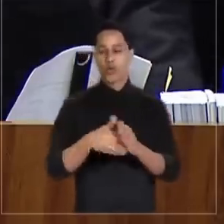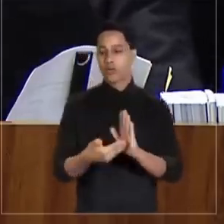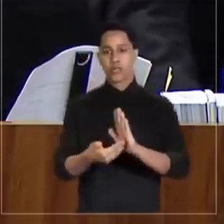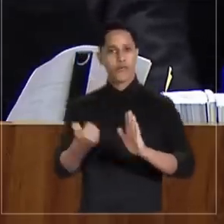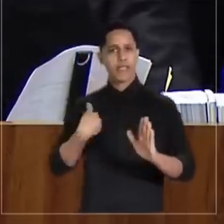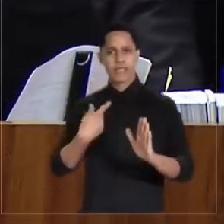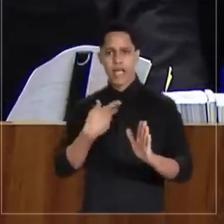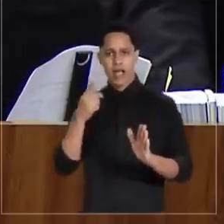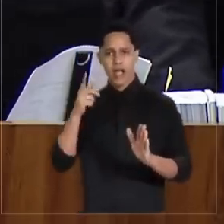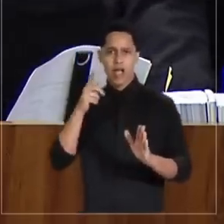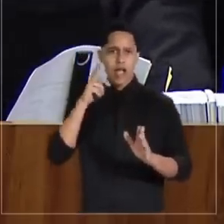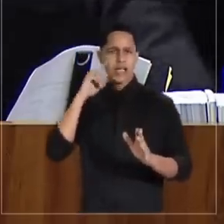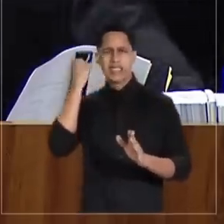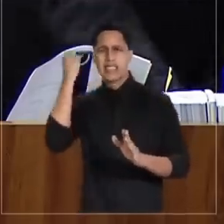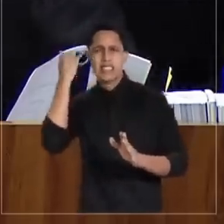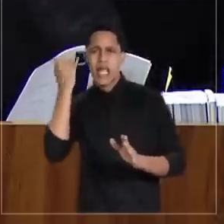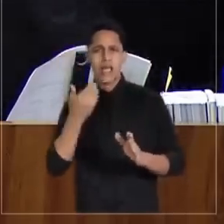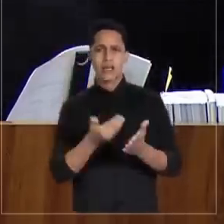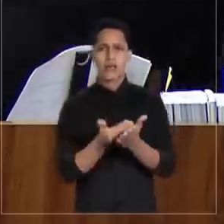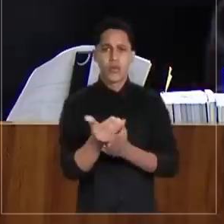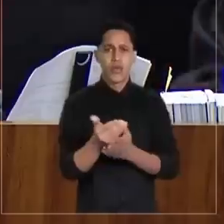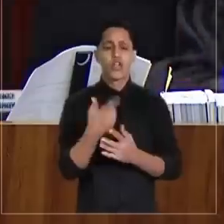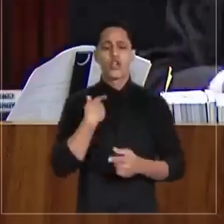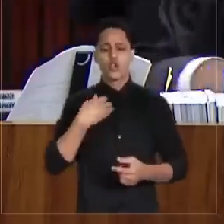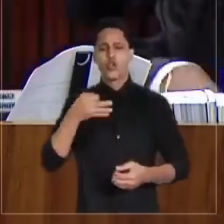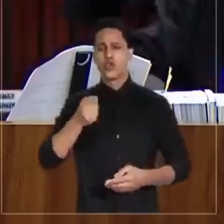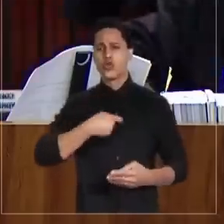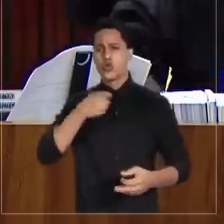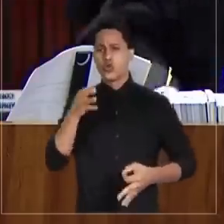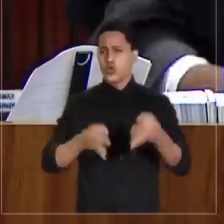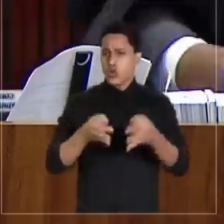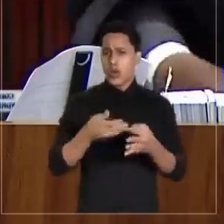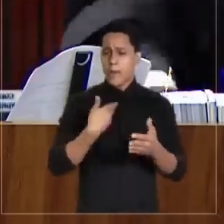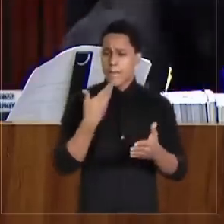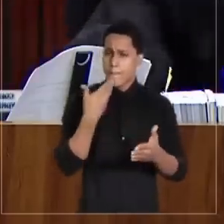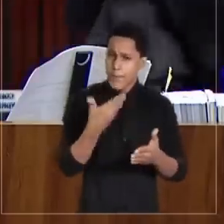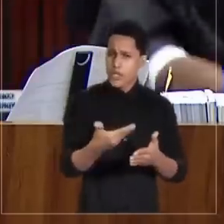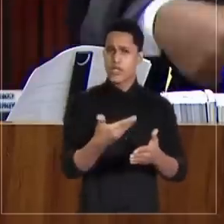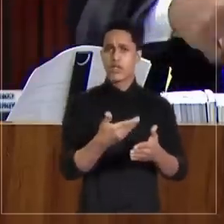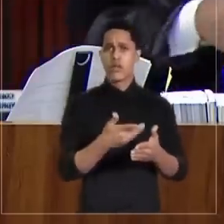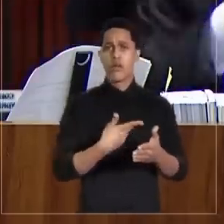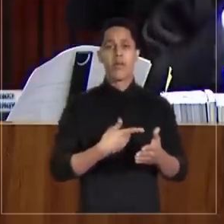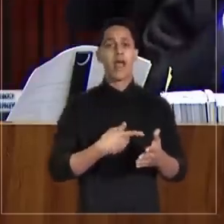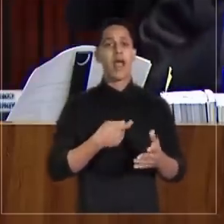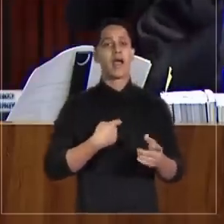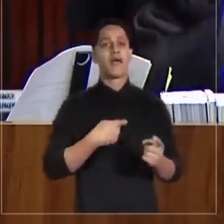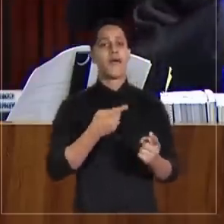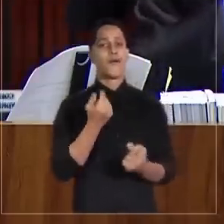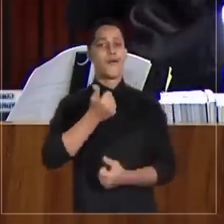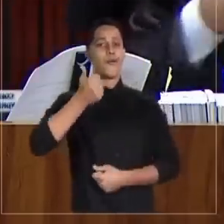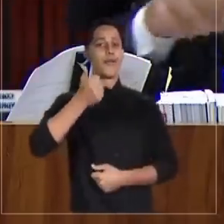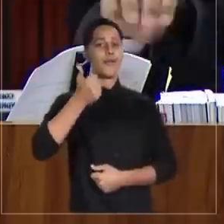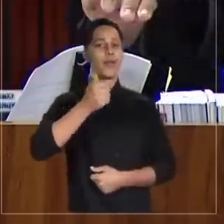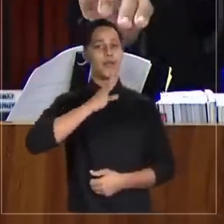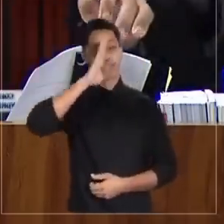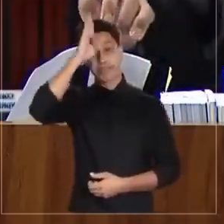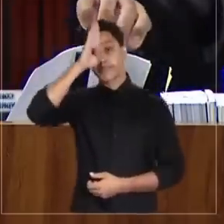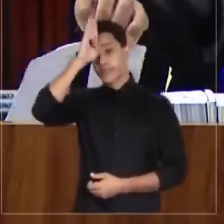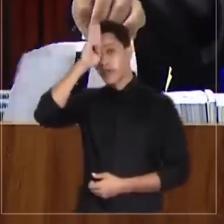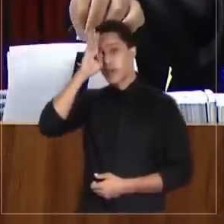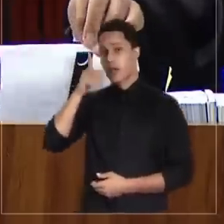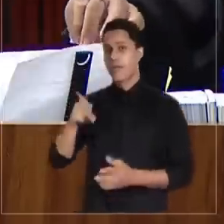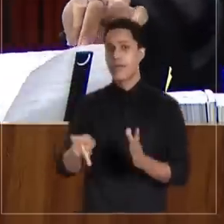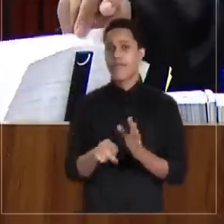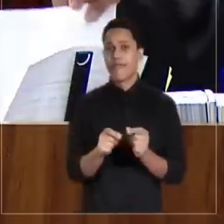questões preliminares e, no mérito, julgar parcialmente procedente o pedido para condenar o primeiro investigado, Jair Messias Bolsonaro,